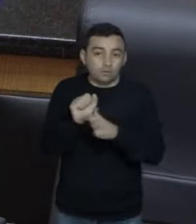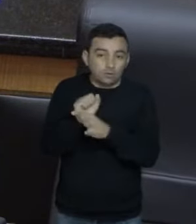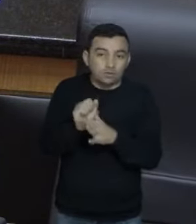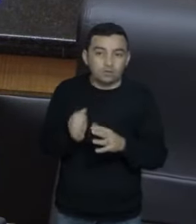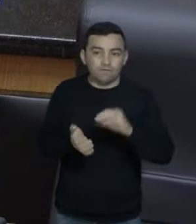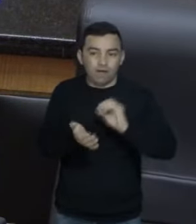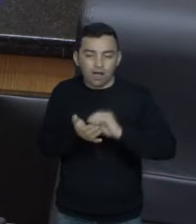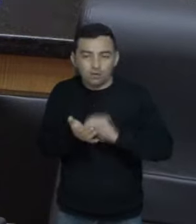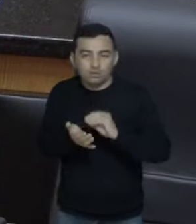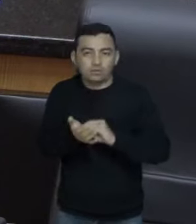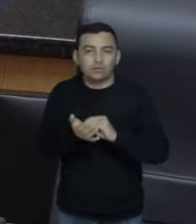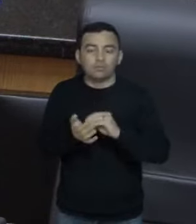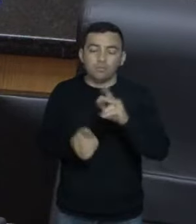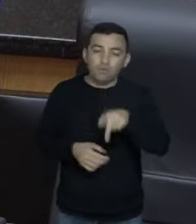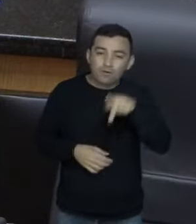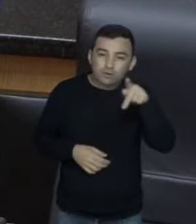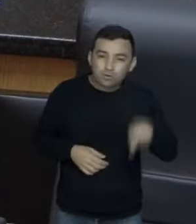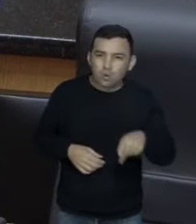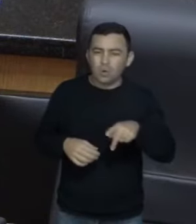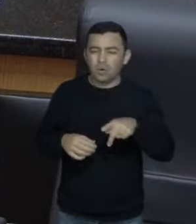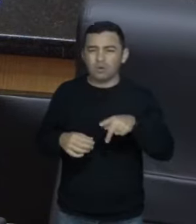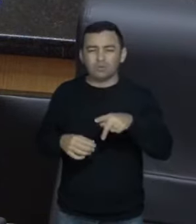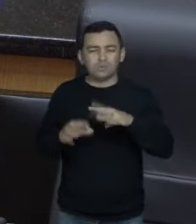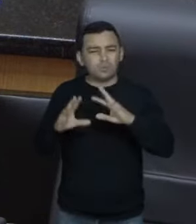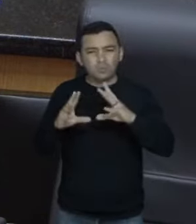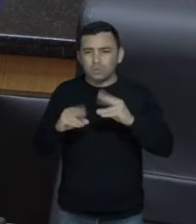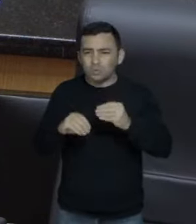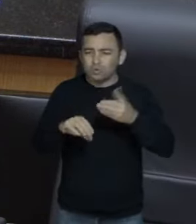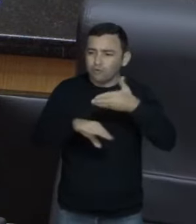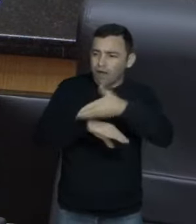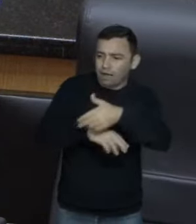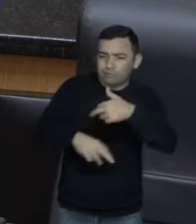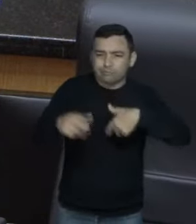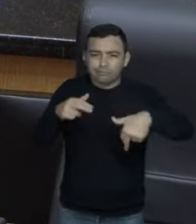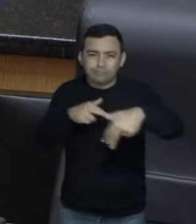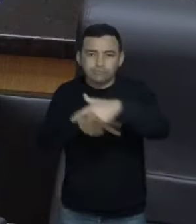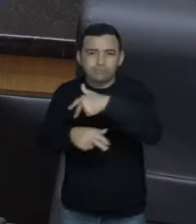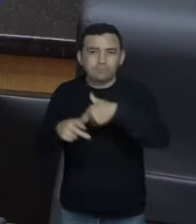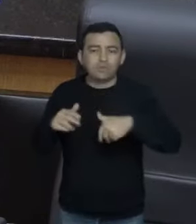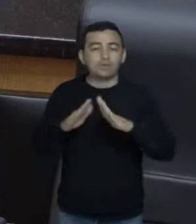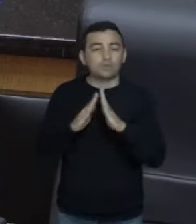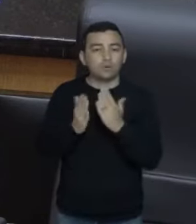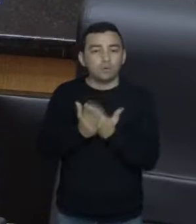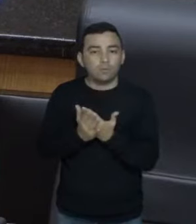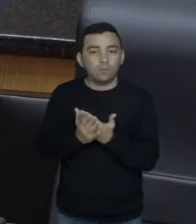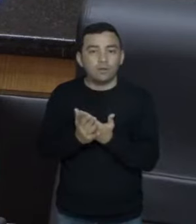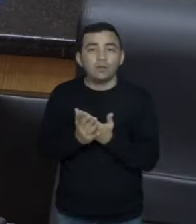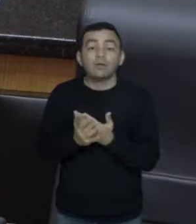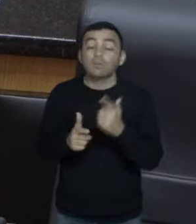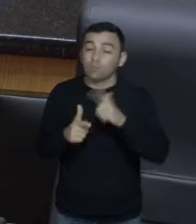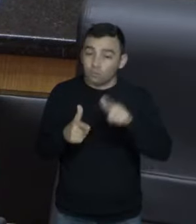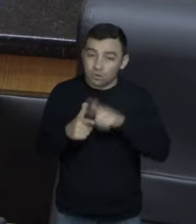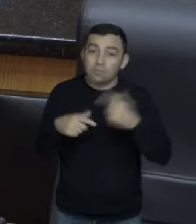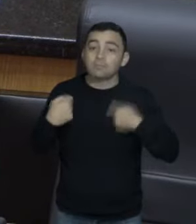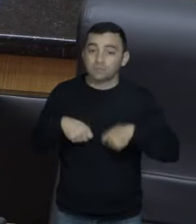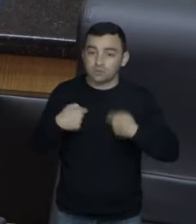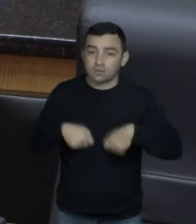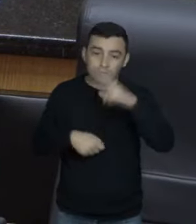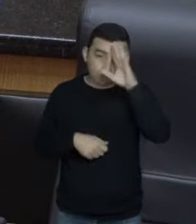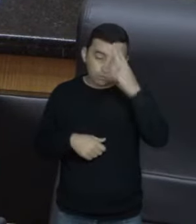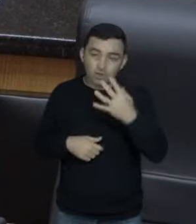professor para os pais enfim para quem lá transita nas escolas mas é um problema que preciso ser resolvido